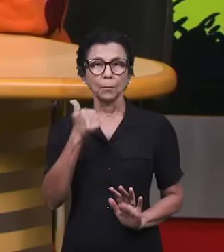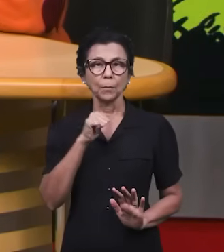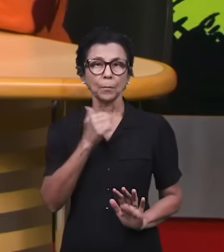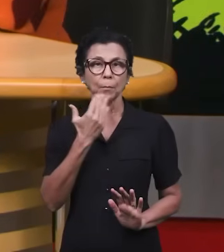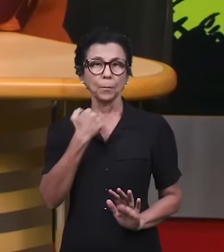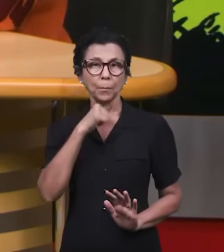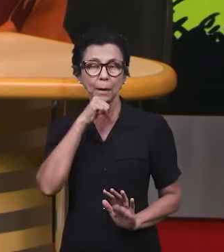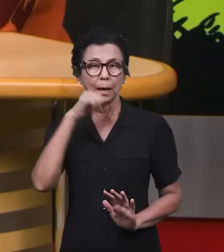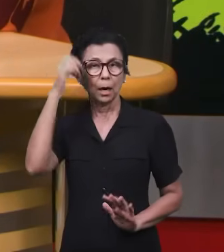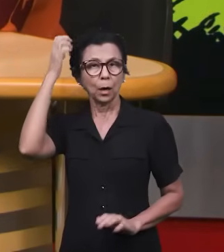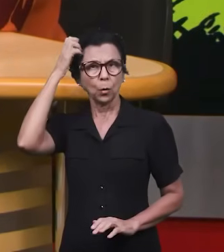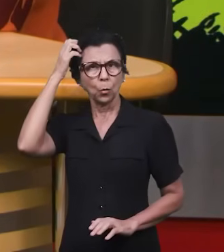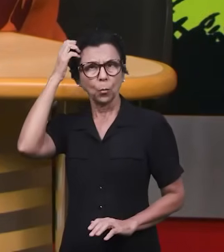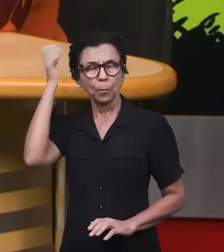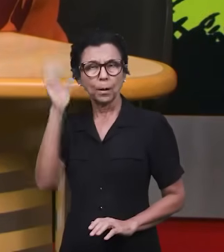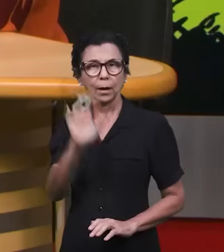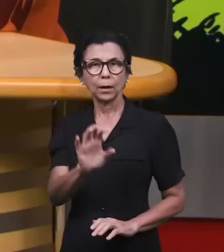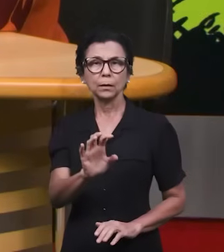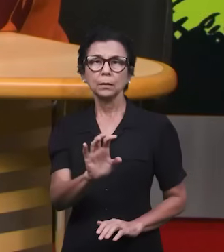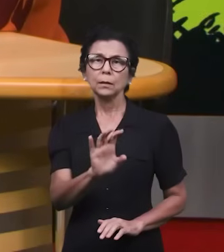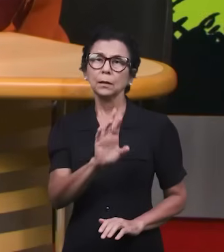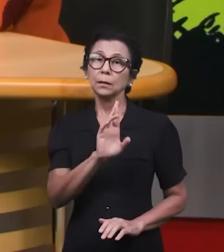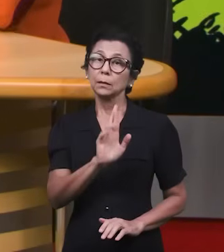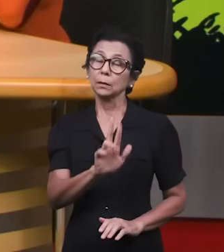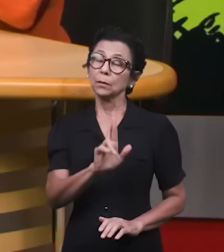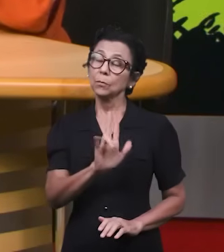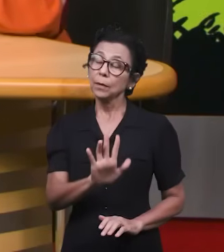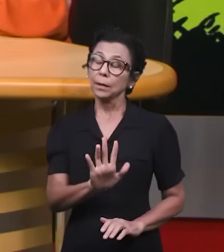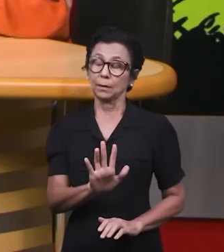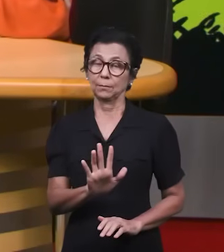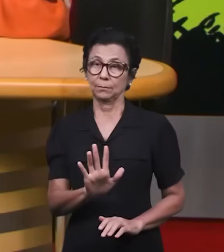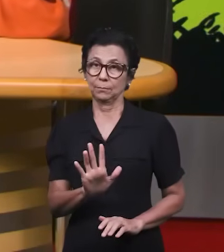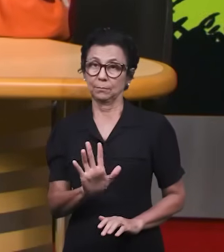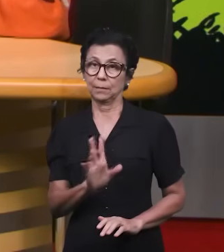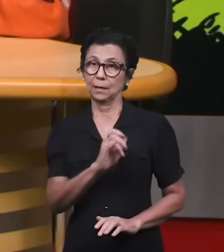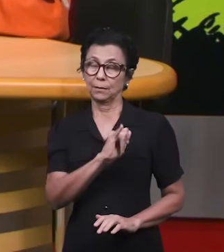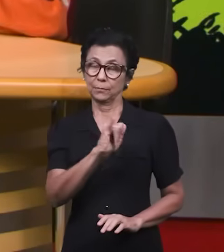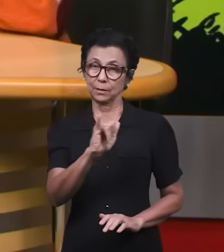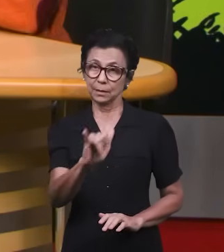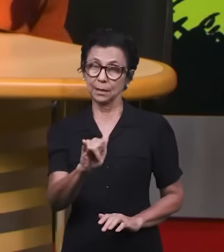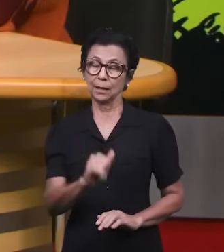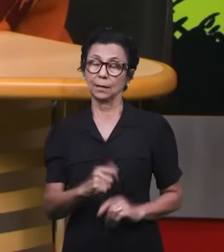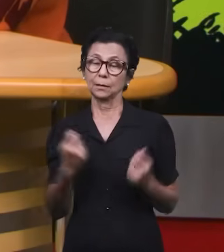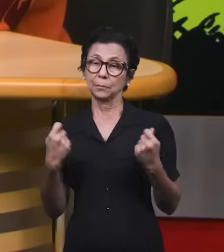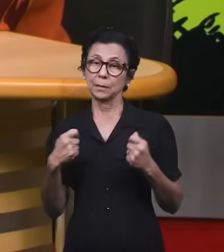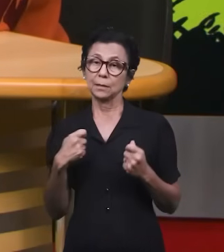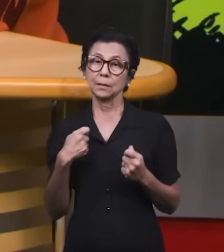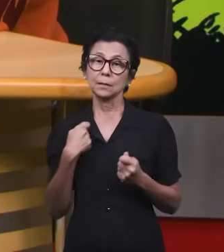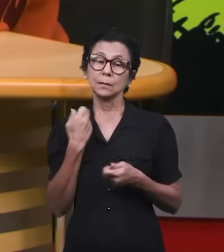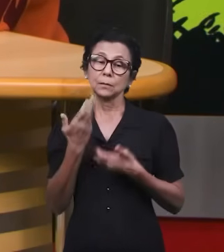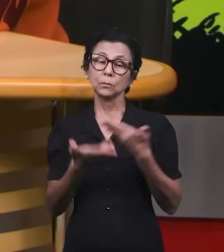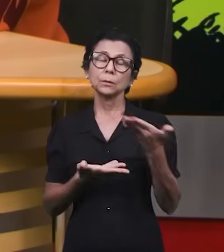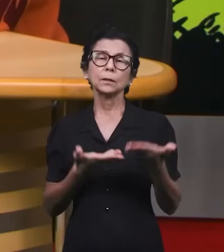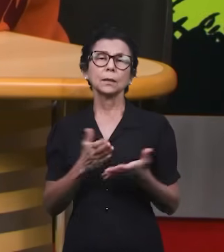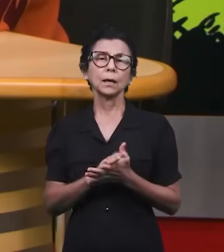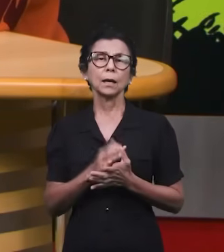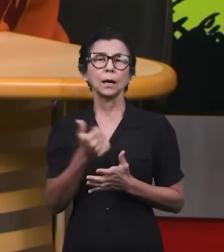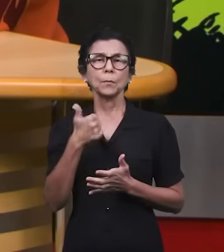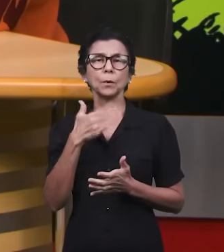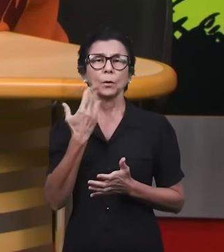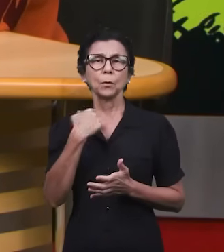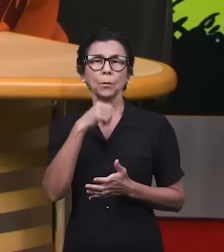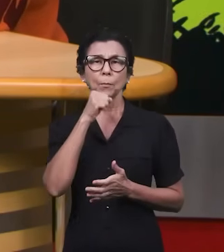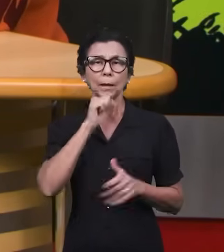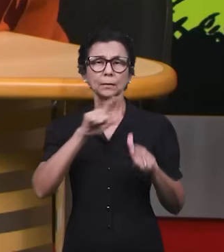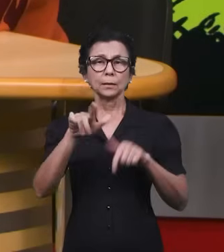tem algo que precisa ser cuidado. Esses pais que trabalham o dia inteiro, como que a gente pode conversar com eles?